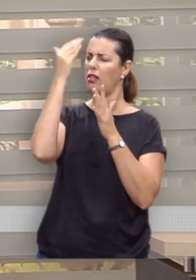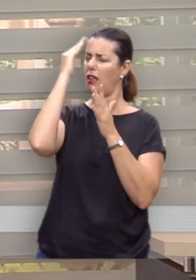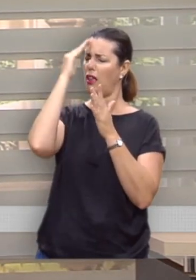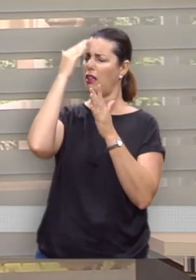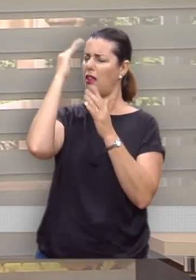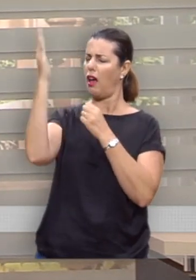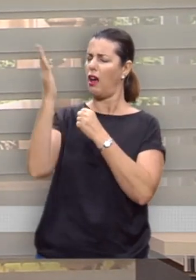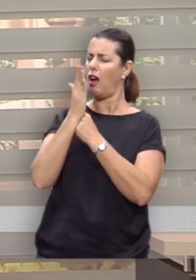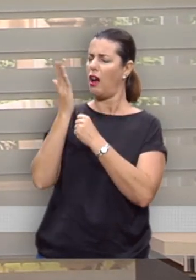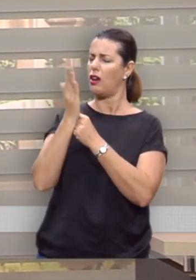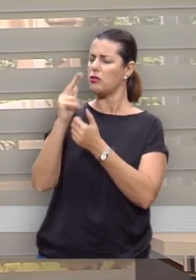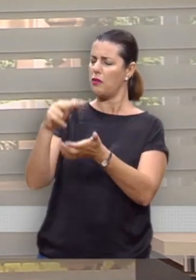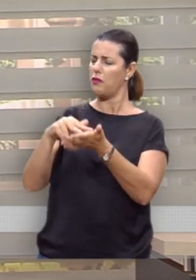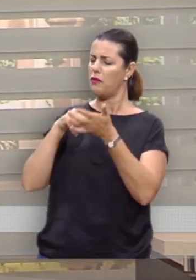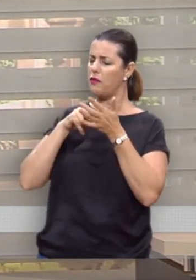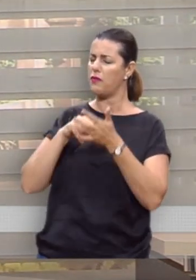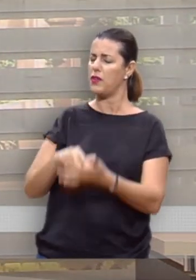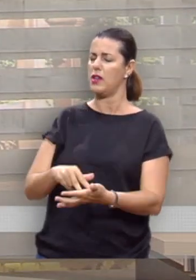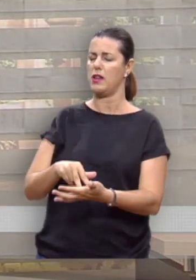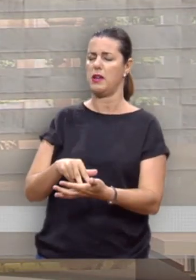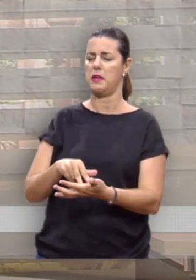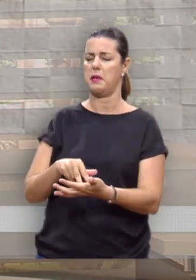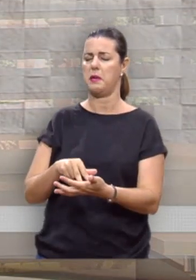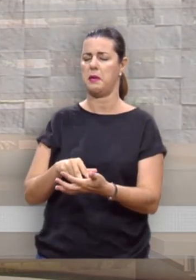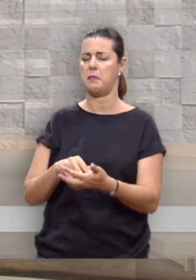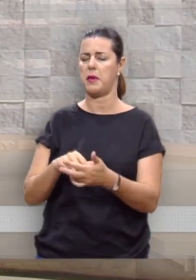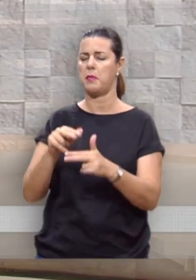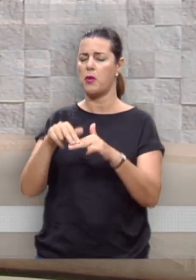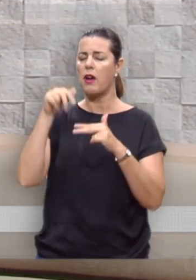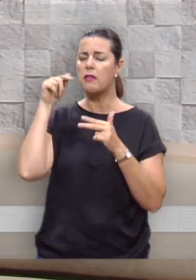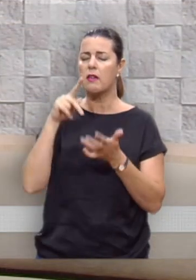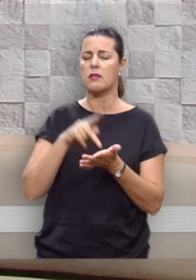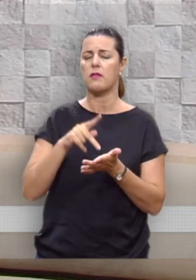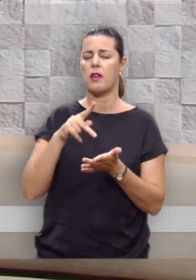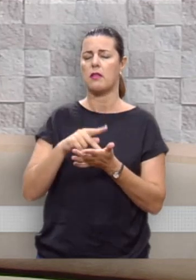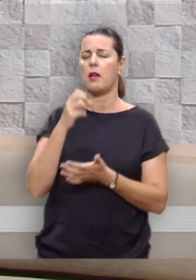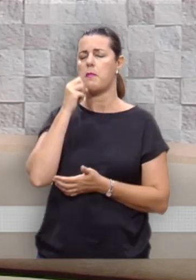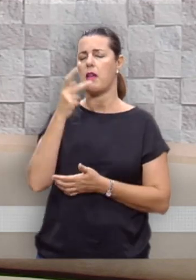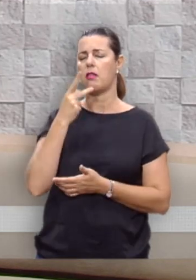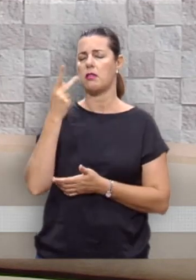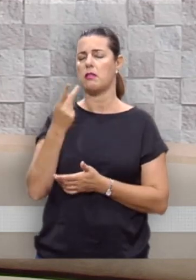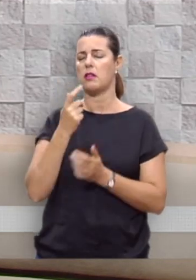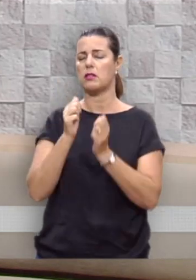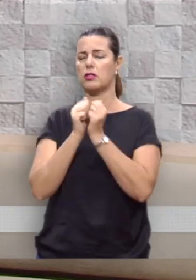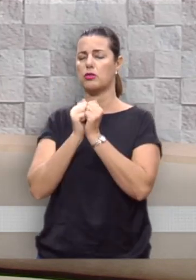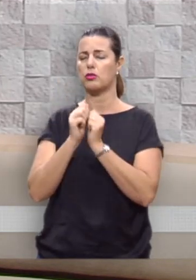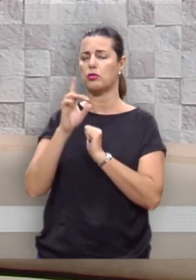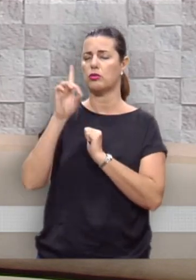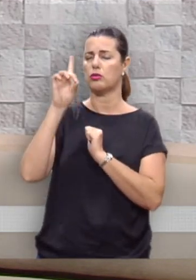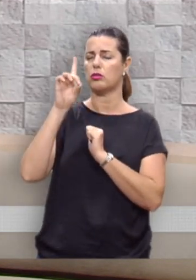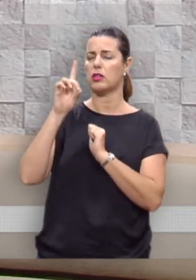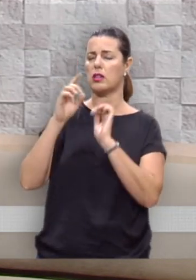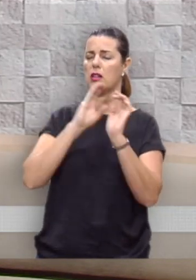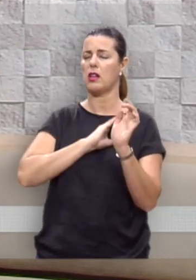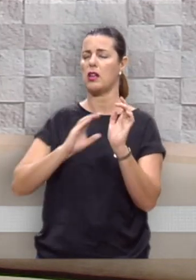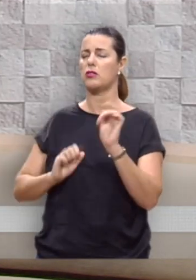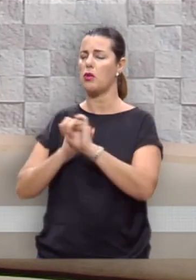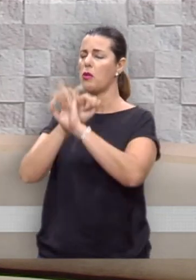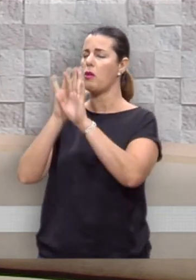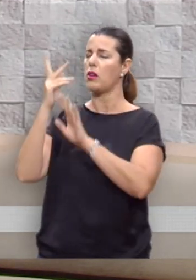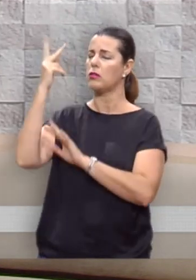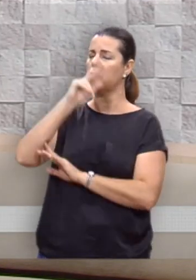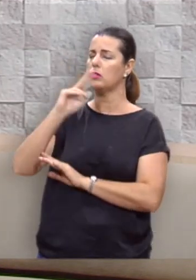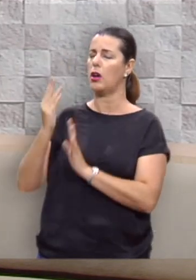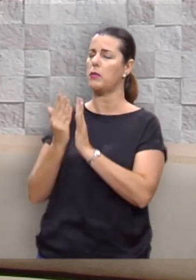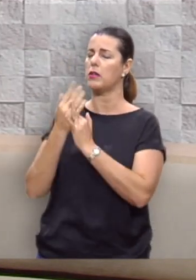Protestante. Ajuda-nos a ficarmos firmes nesta verdade bendita e a andarmos com Cristo e glorificarmos o Teu